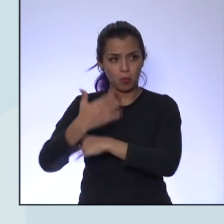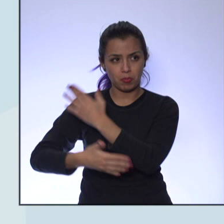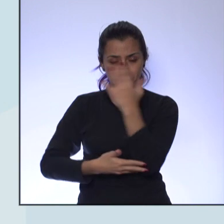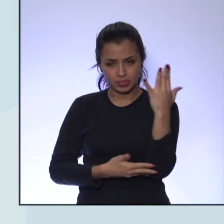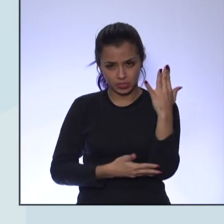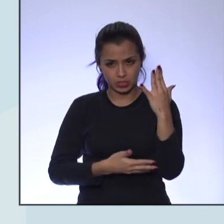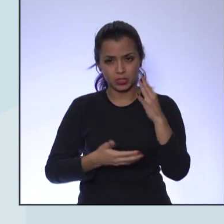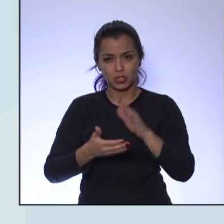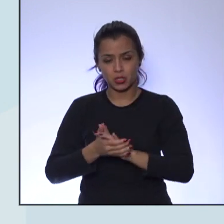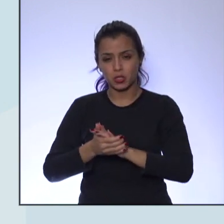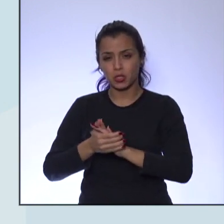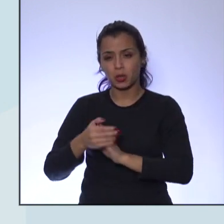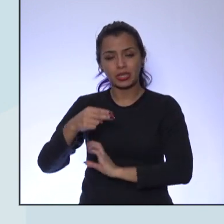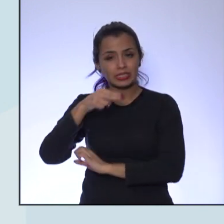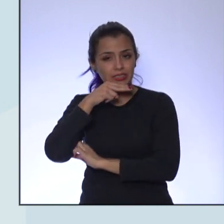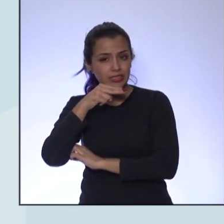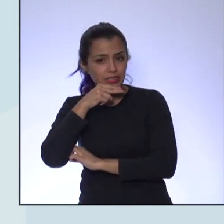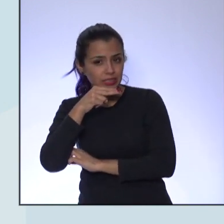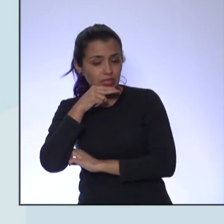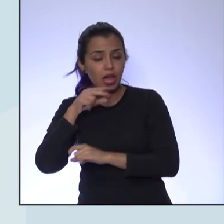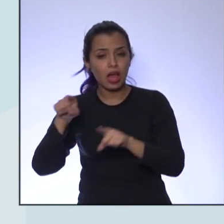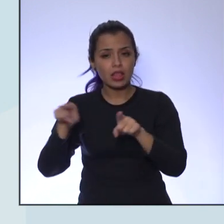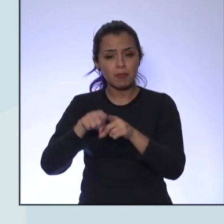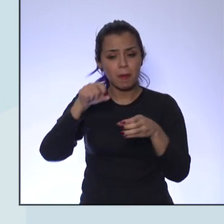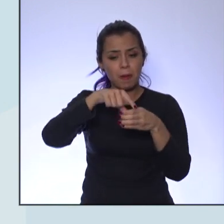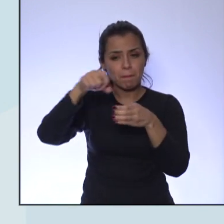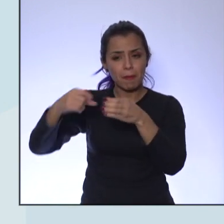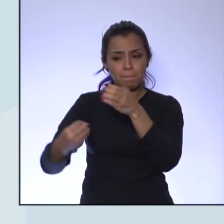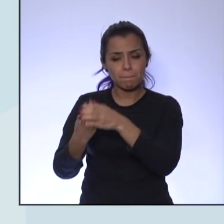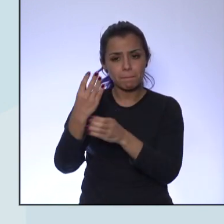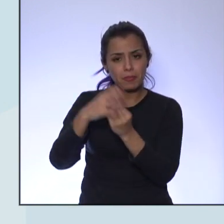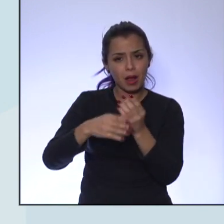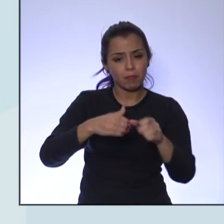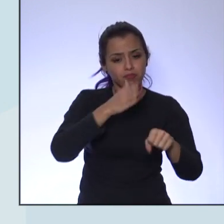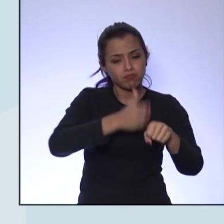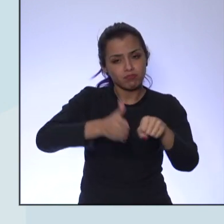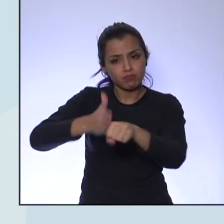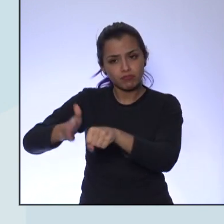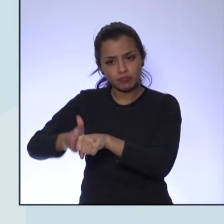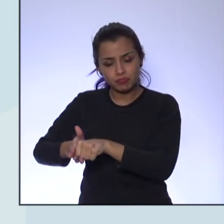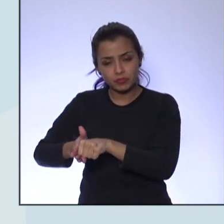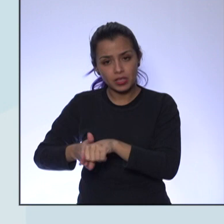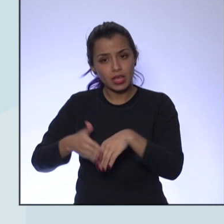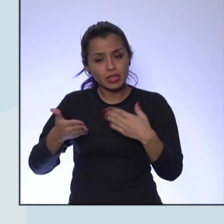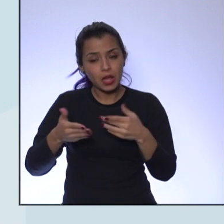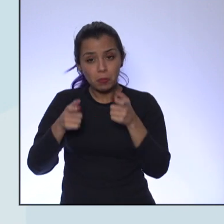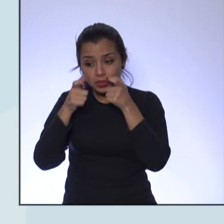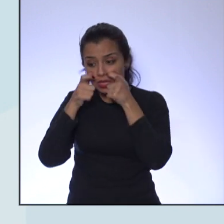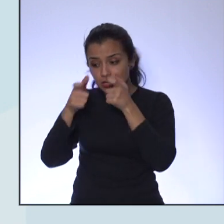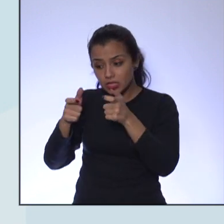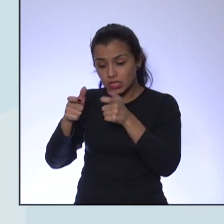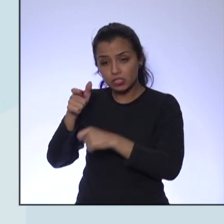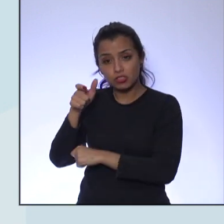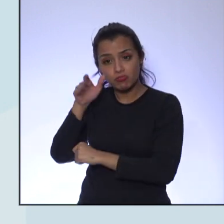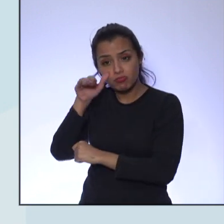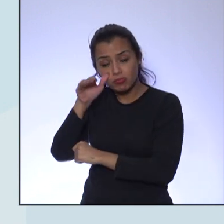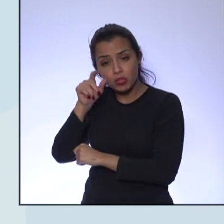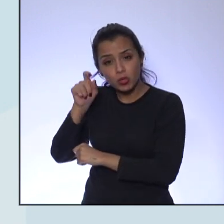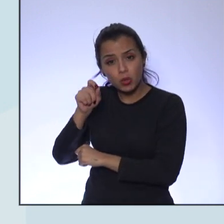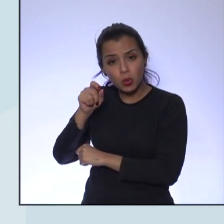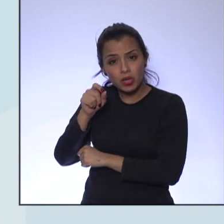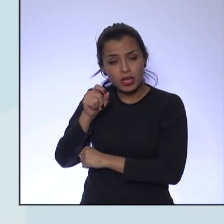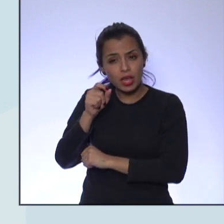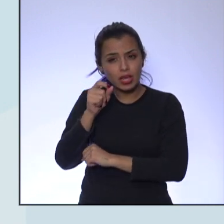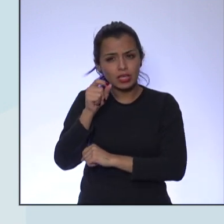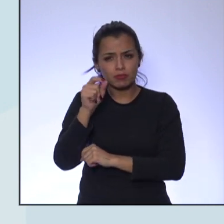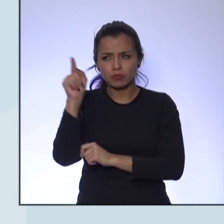aí, cana-de-açúcar e pecuária. O que é interessante a gente observar? Que essas linhas, né, as capitanias que estão achuradas aí,